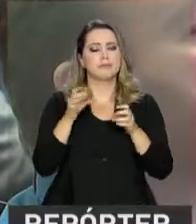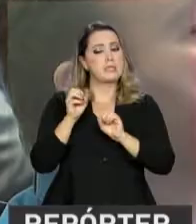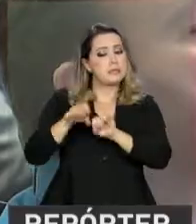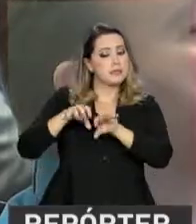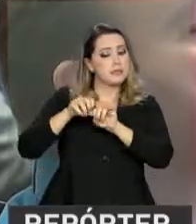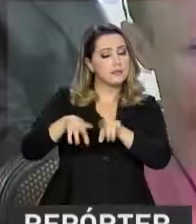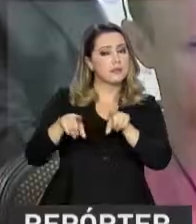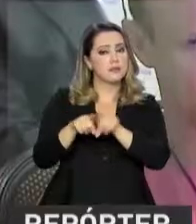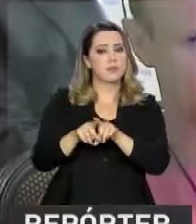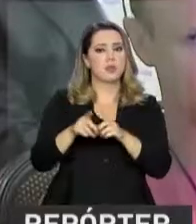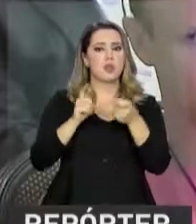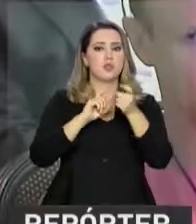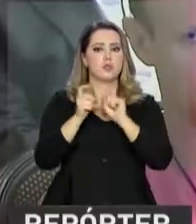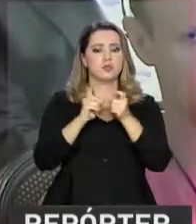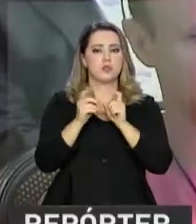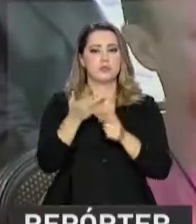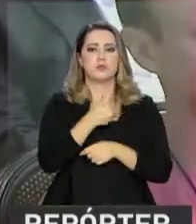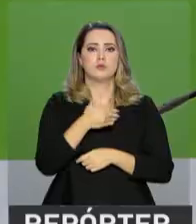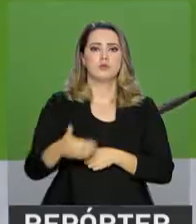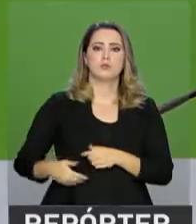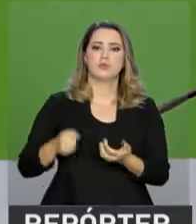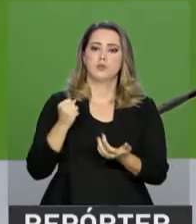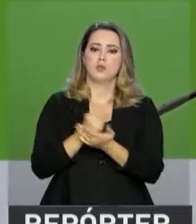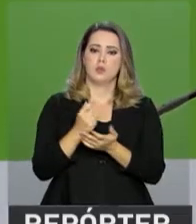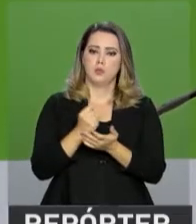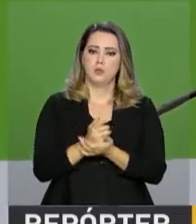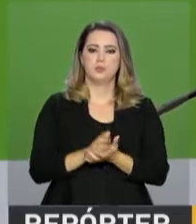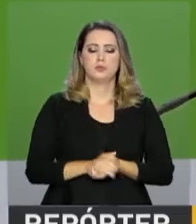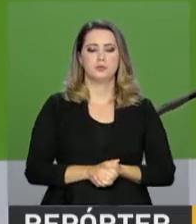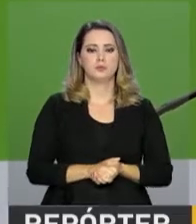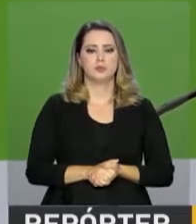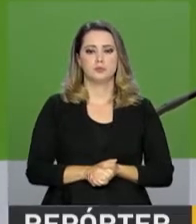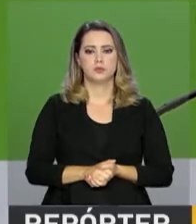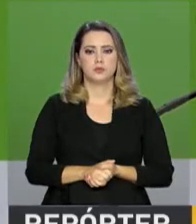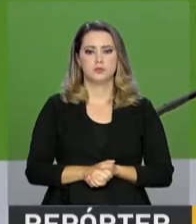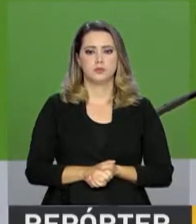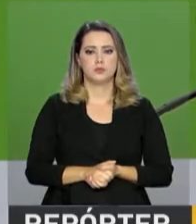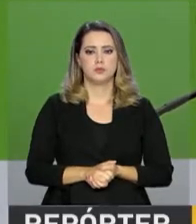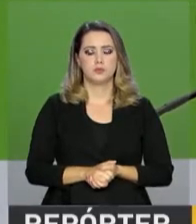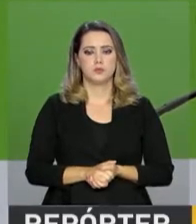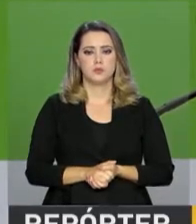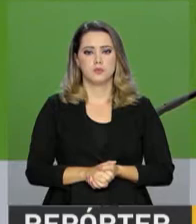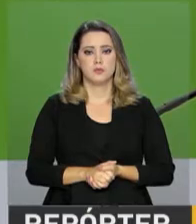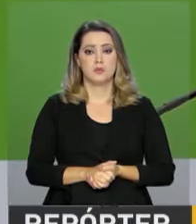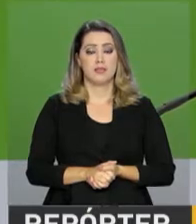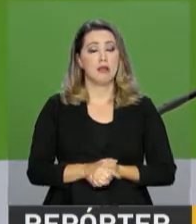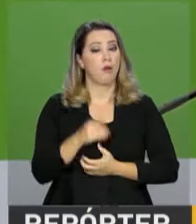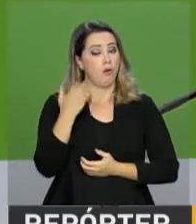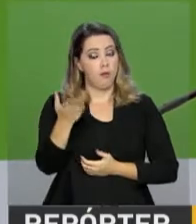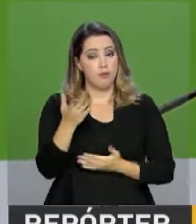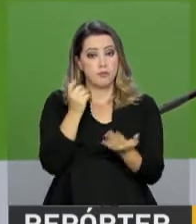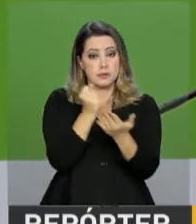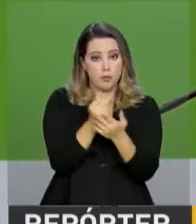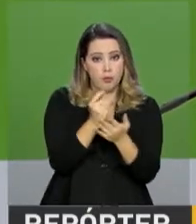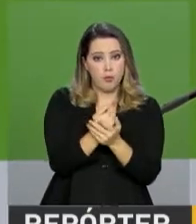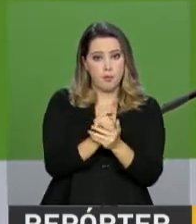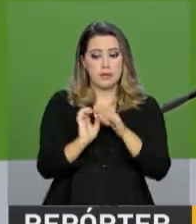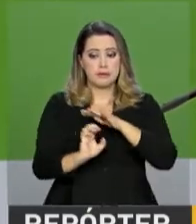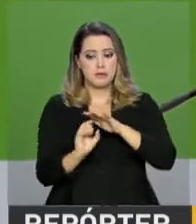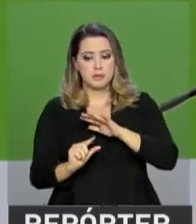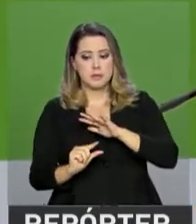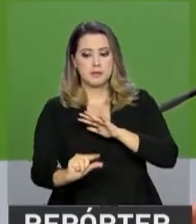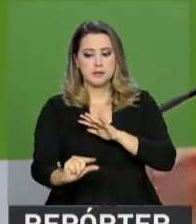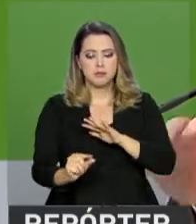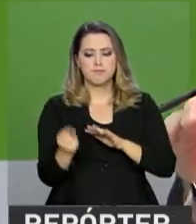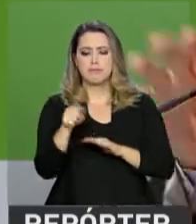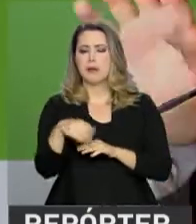públicos a comprar os produtos à compra do pequeno é fundamental porque só